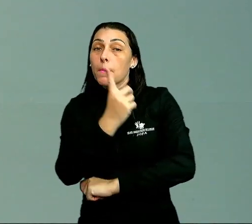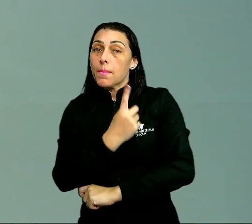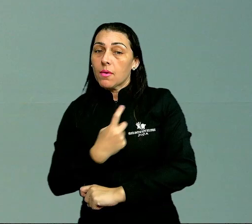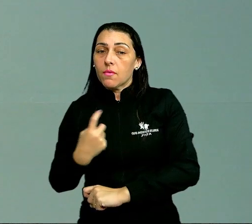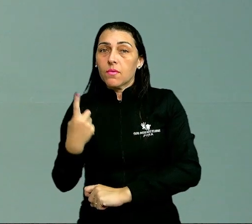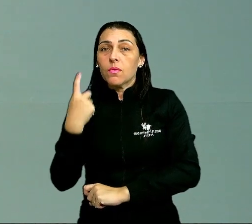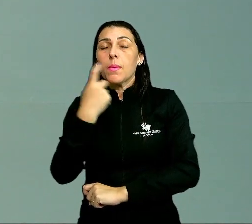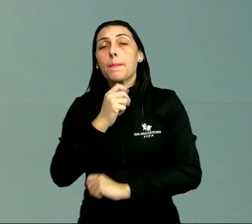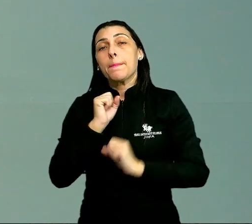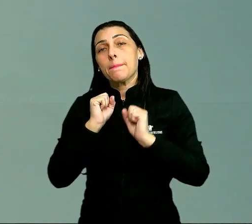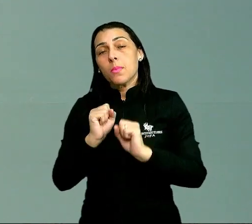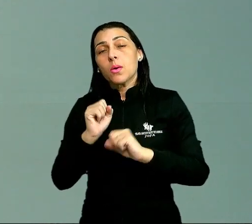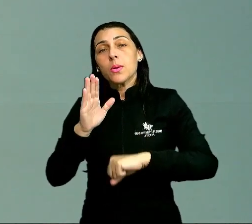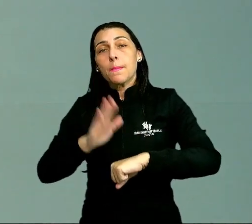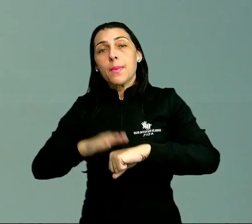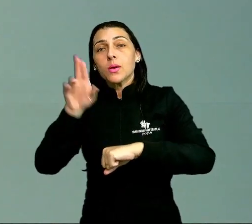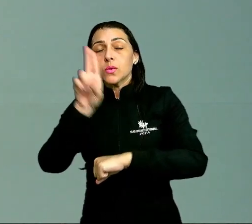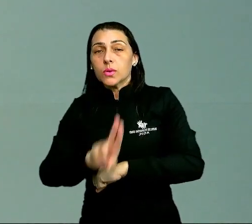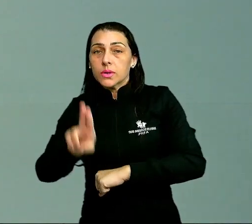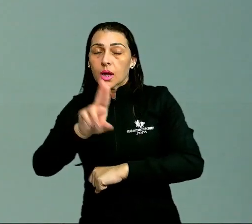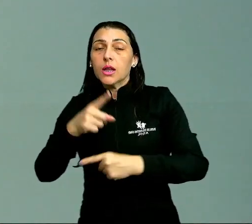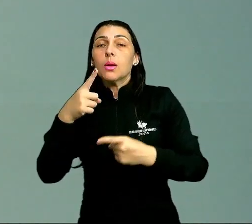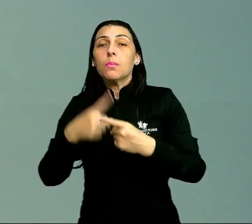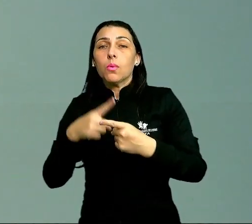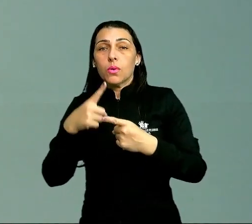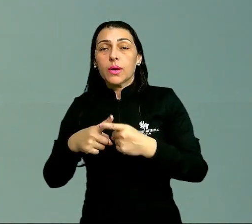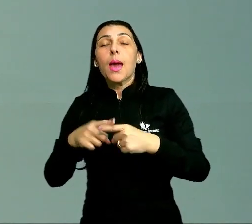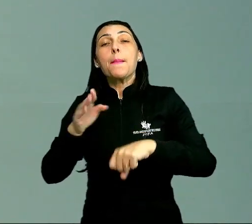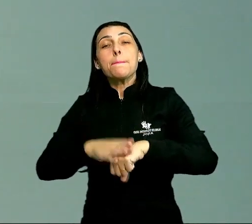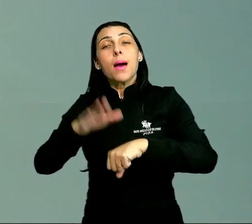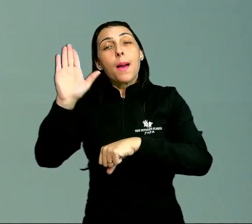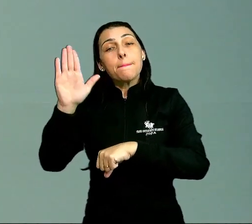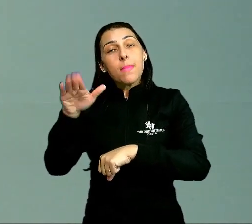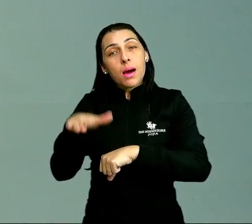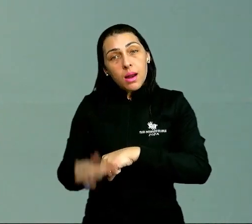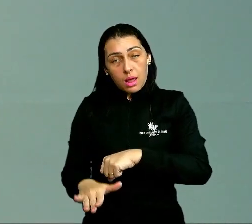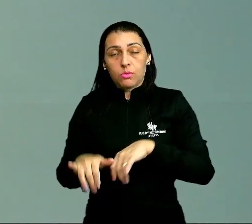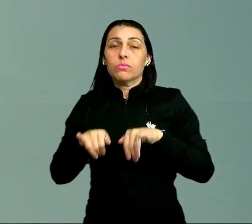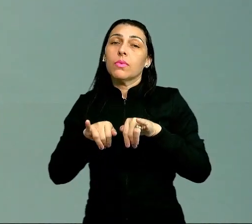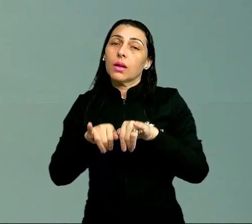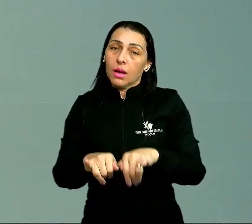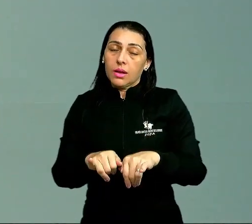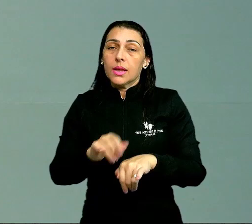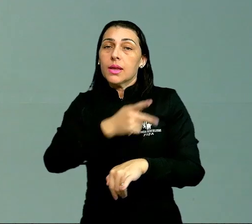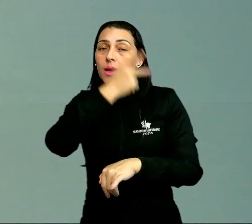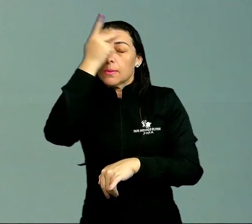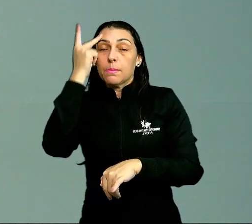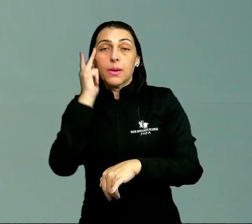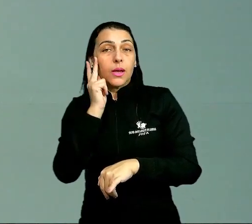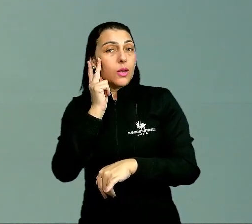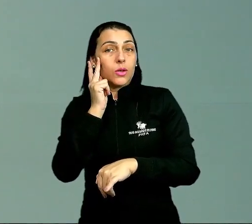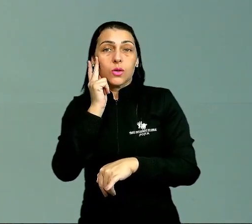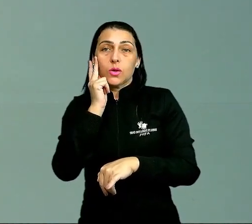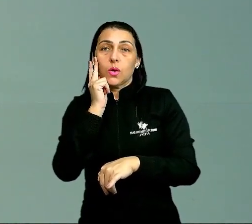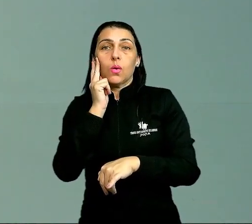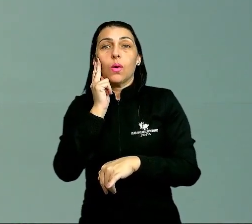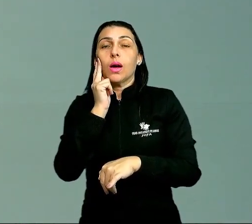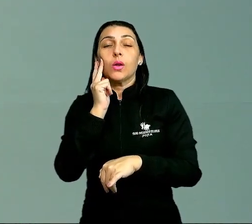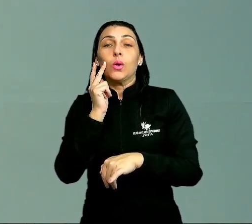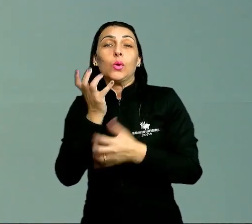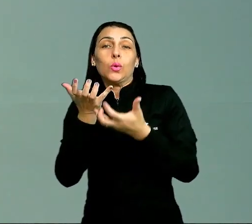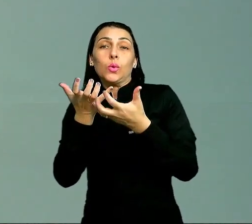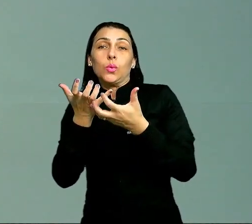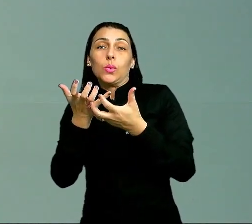perfume, ele pode ser o mais consumido porque é aquele que está mais barato no mercado. E as pessoas não vão deixar de comer para